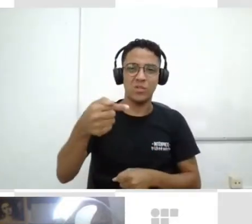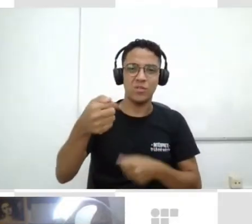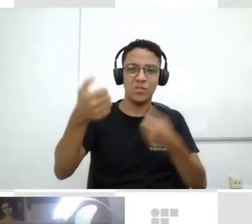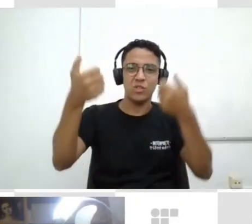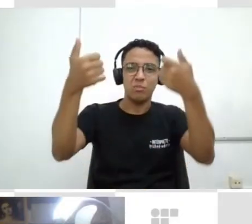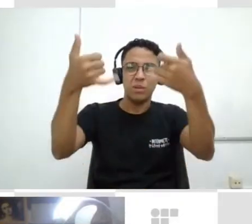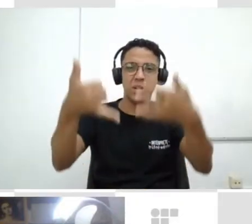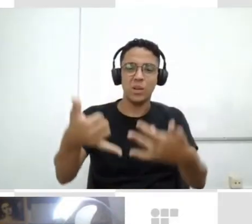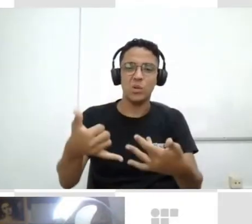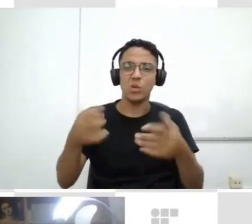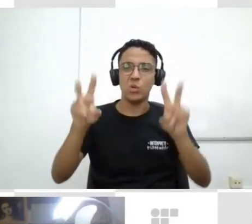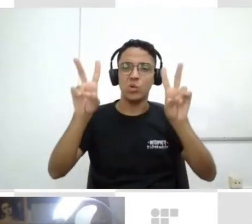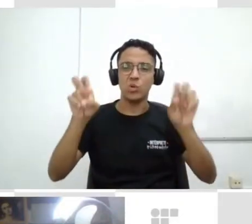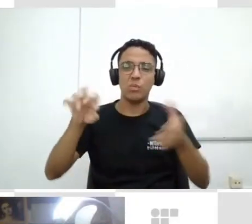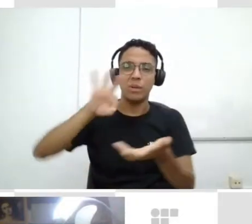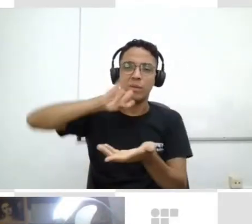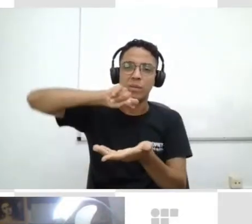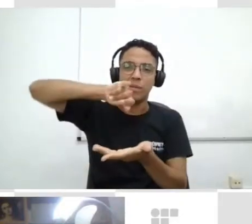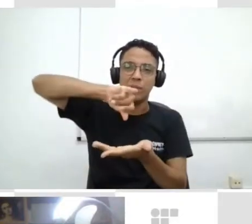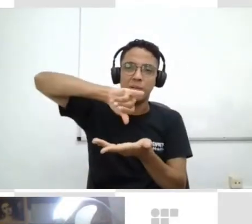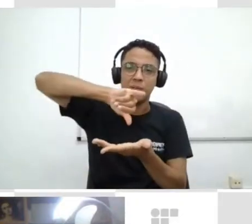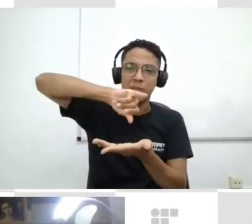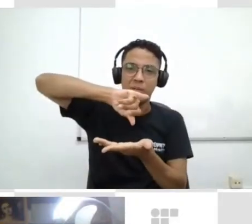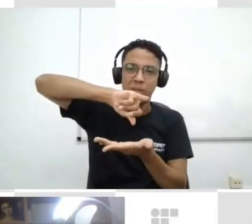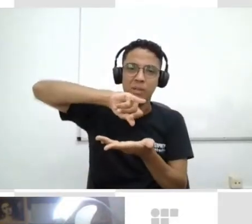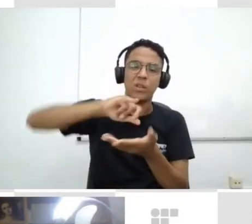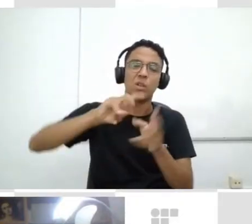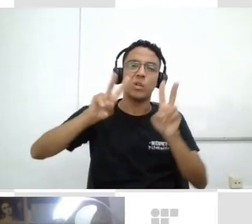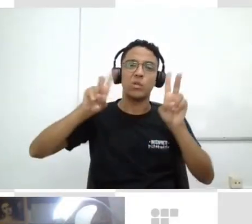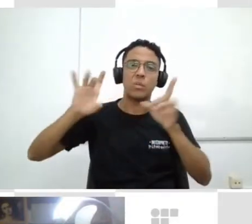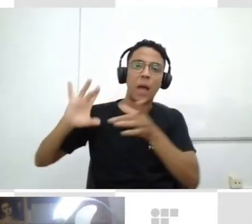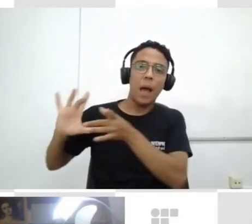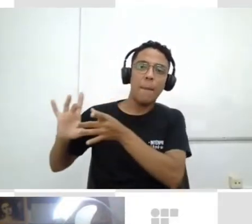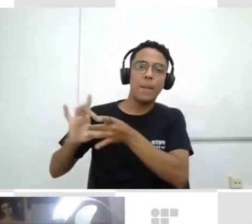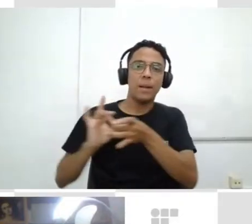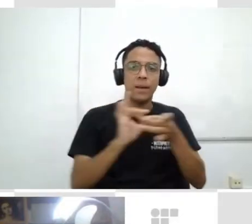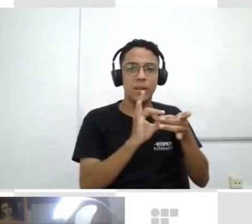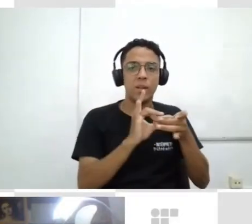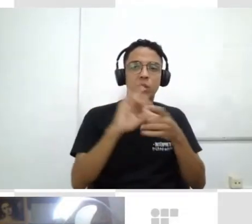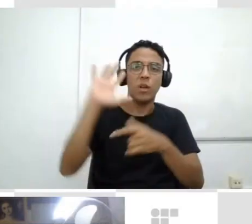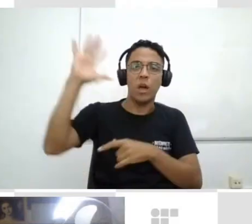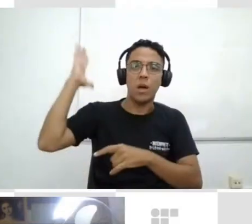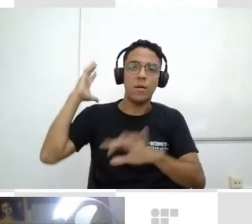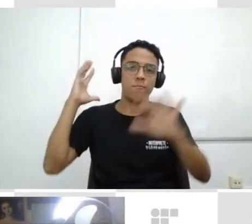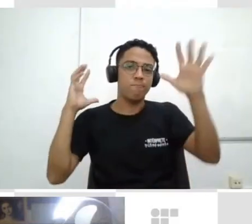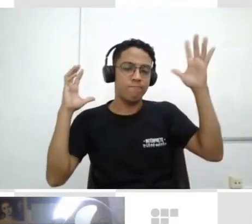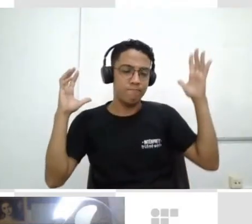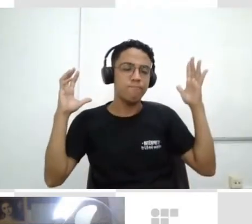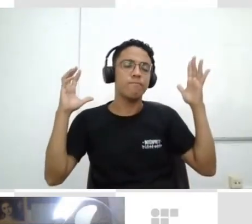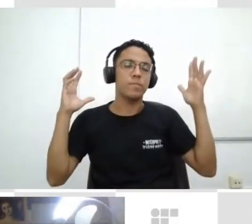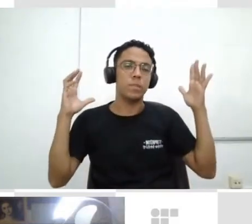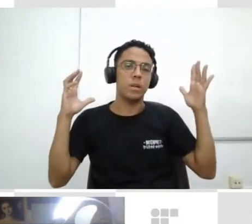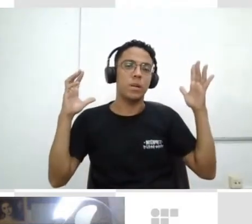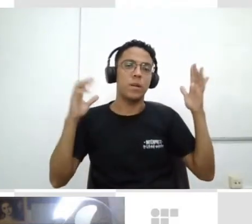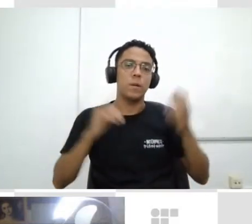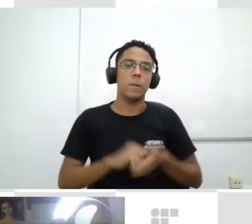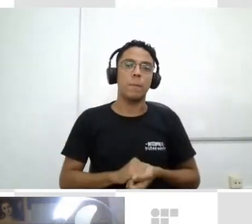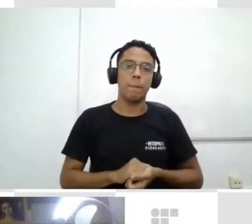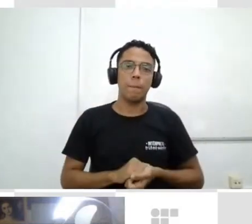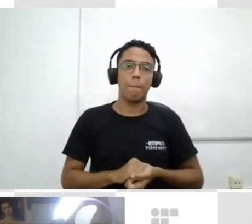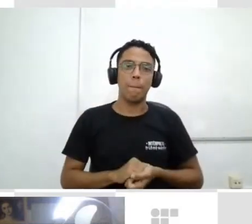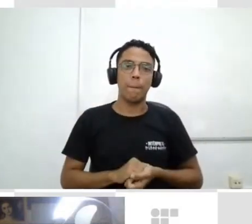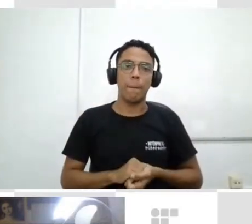está assentado, né, a natureza, né, o meio ambiente é um dos fatores, né?